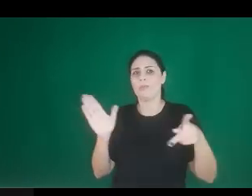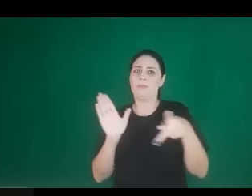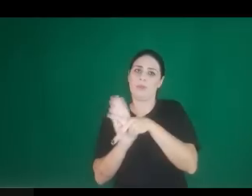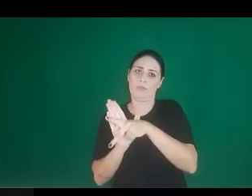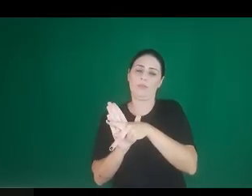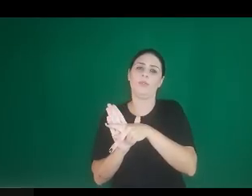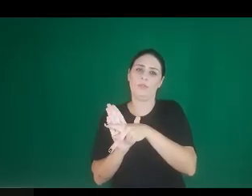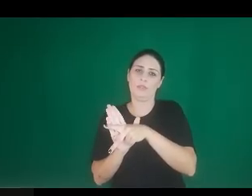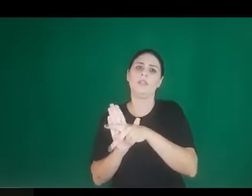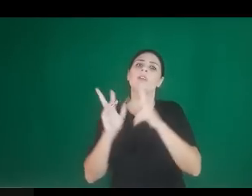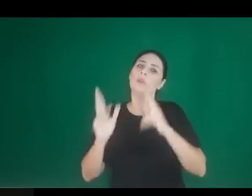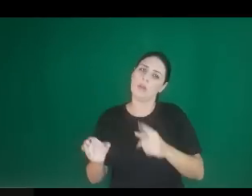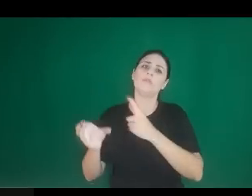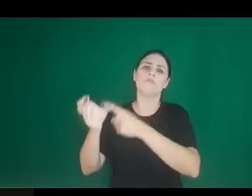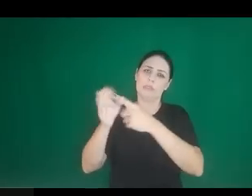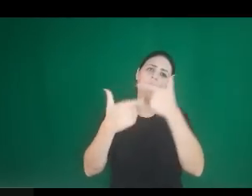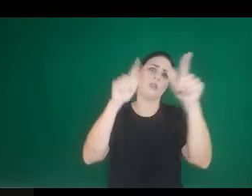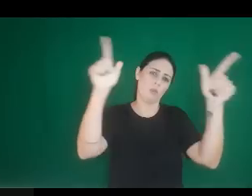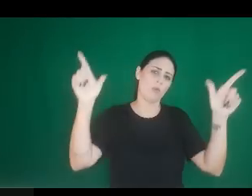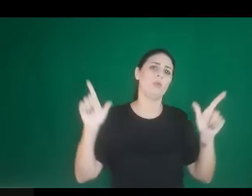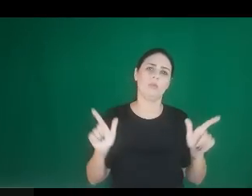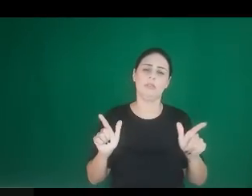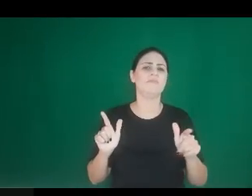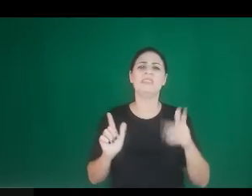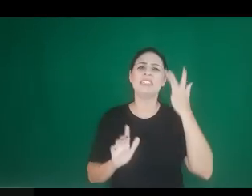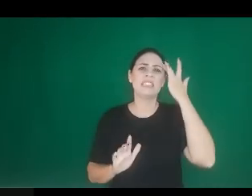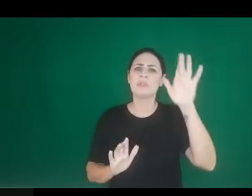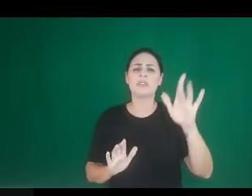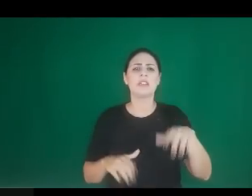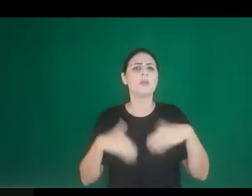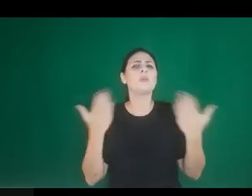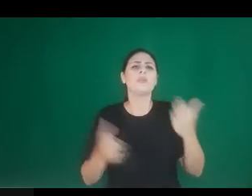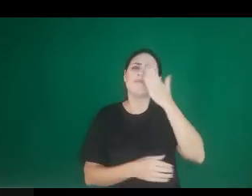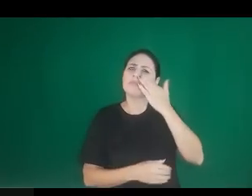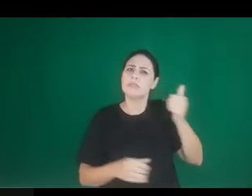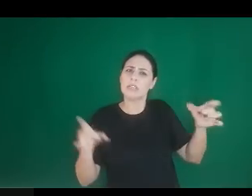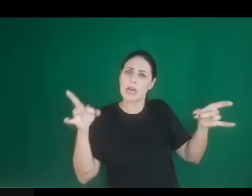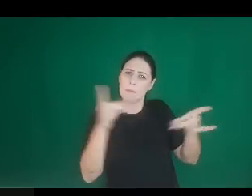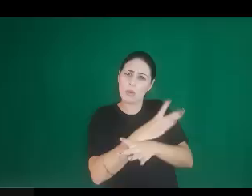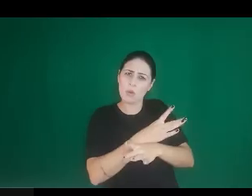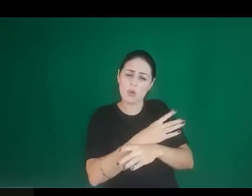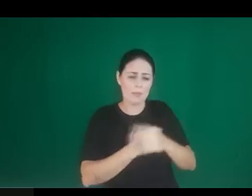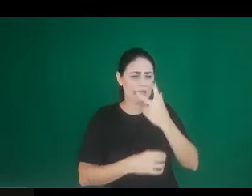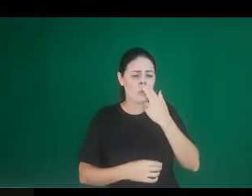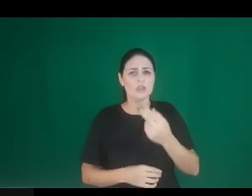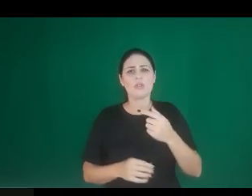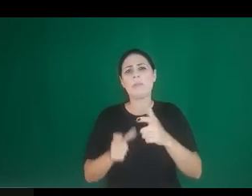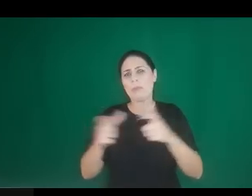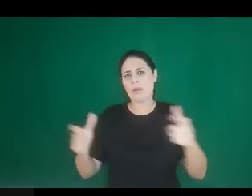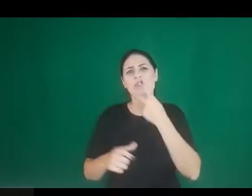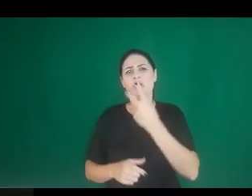seu documento próprio, assim como outros municípios. Não sei quando a Araucária terminou esse documento, mas alguns era para